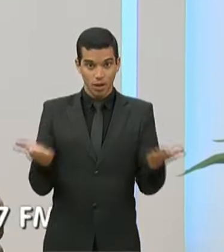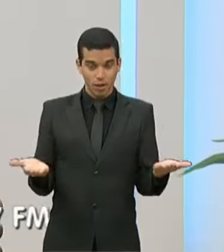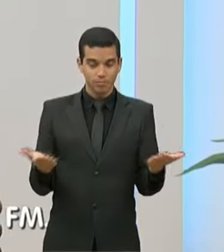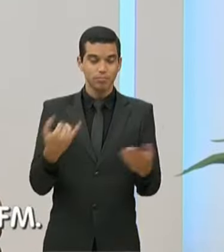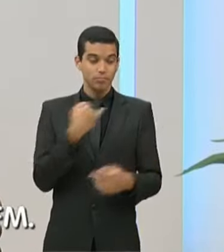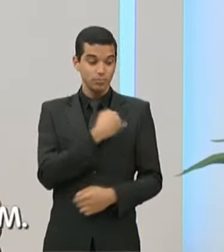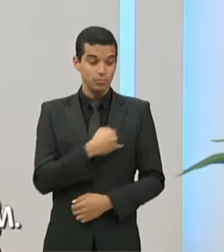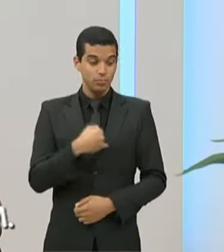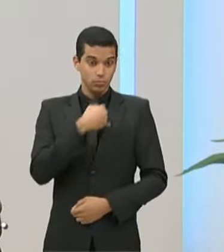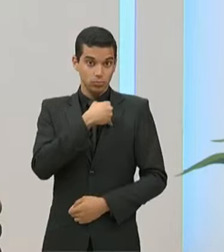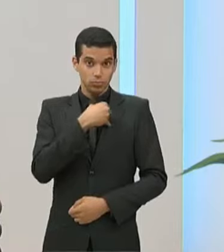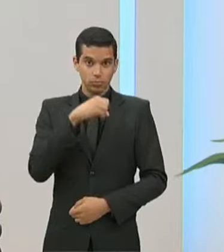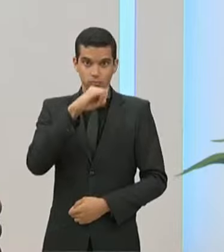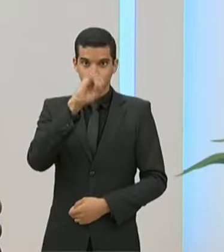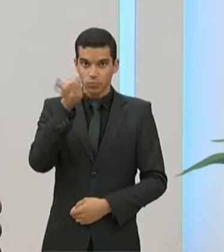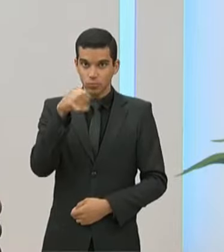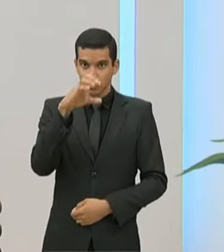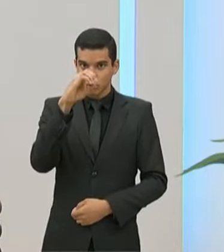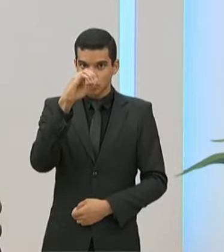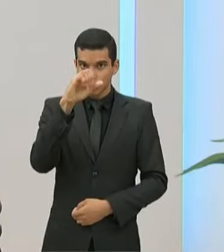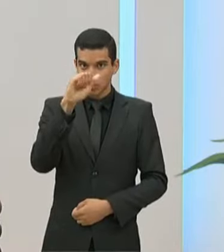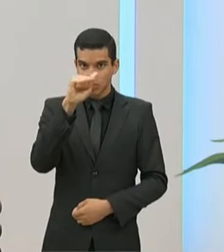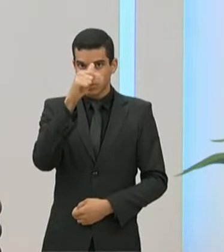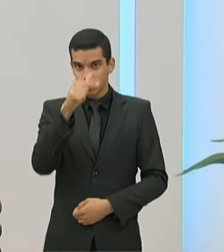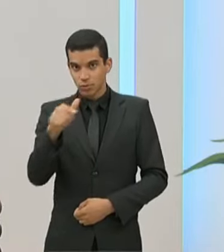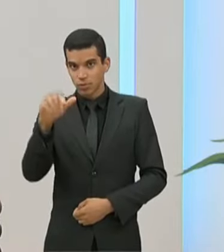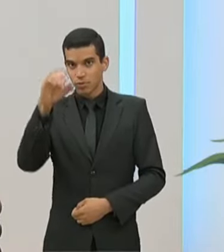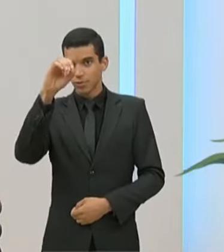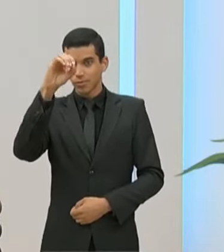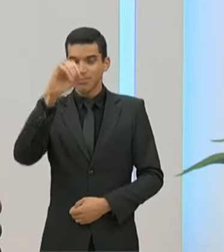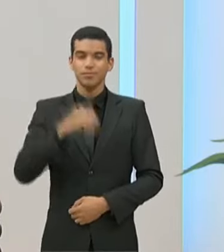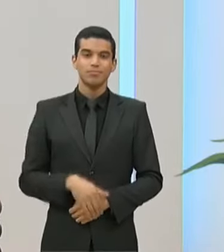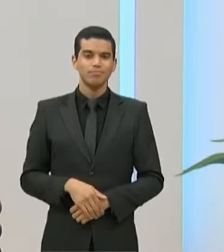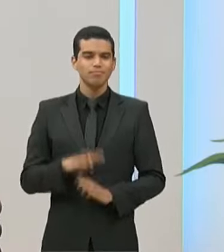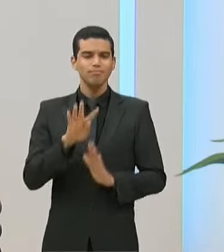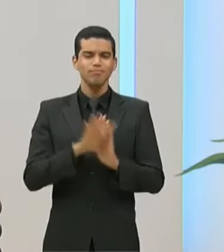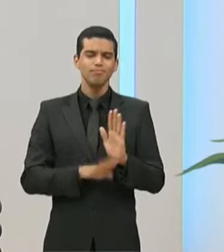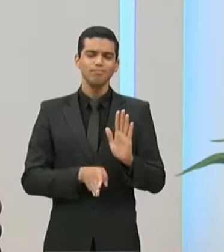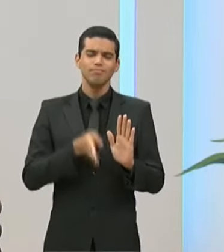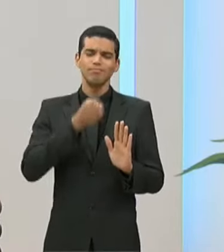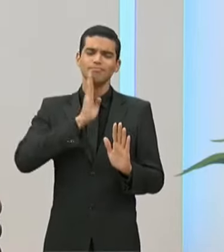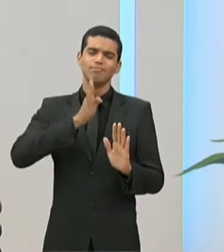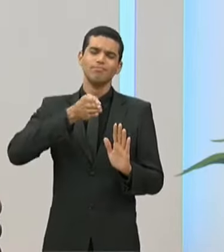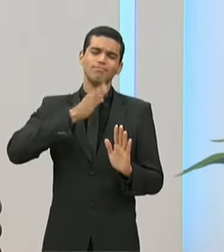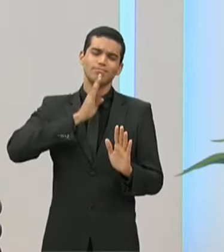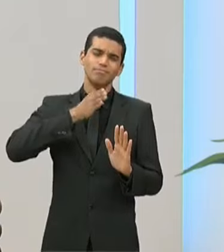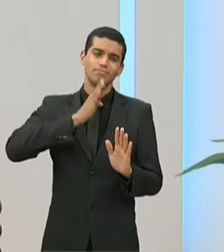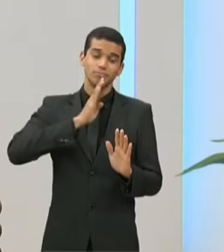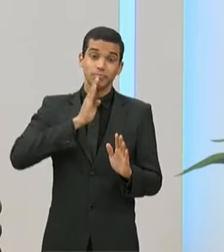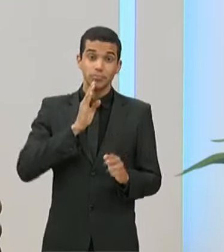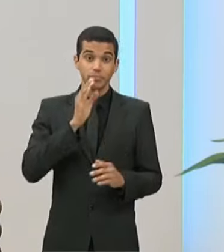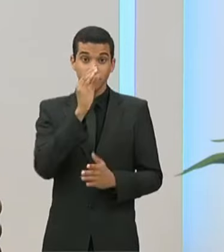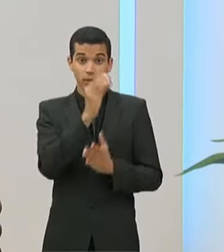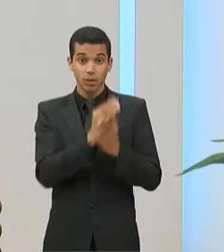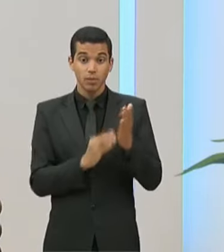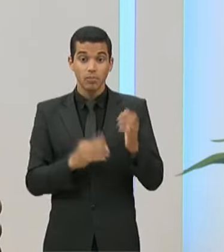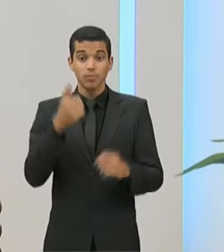João, texto bastante conhecido da palavra de Deus, lá no